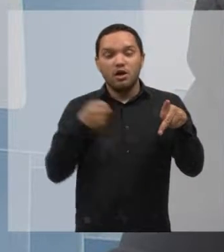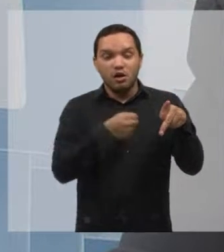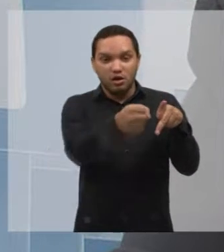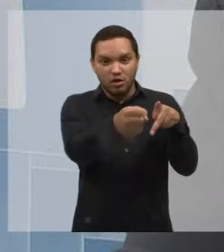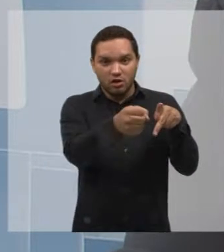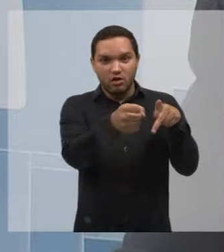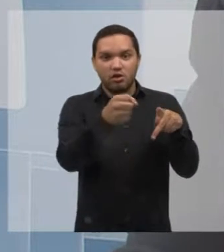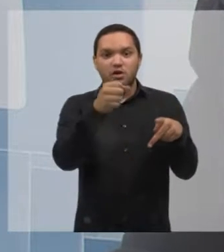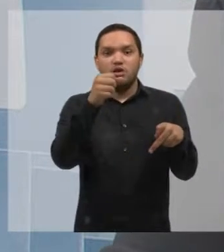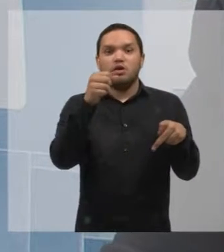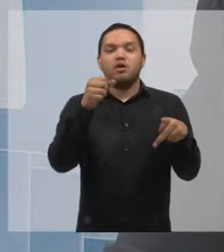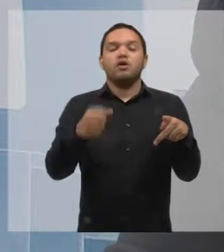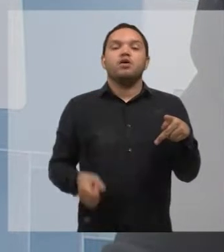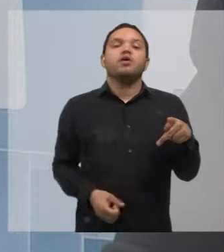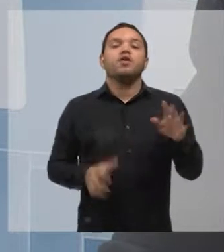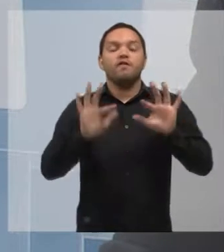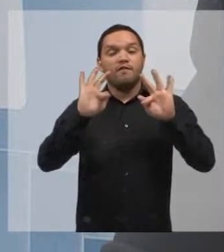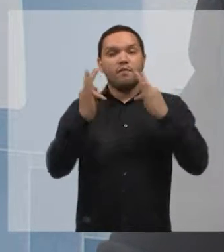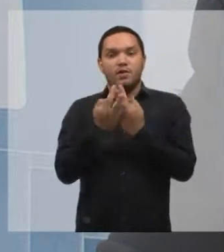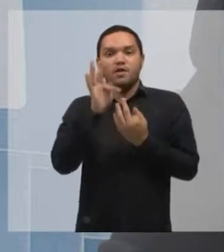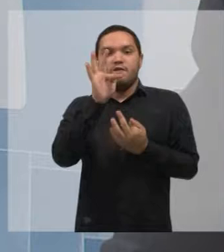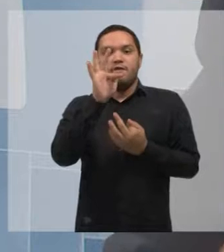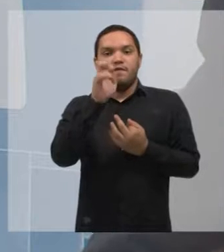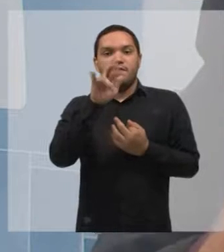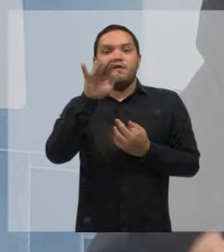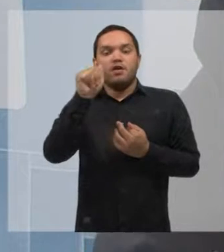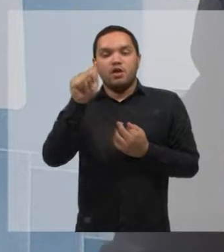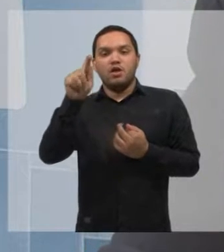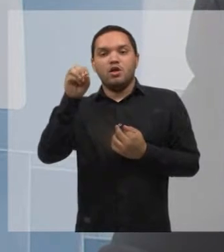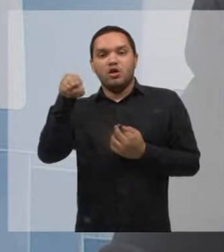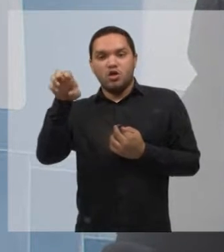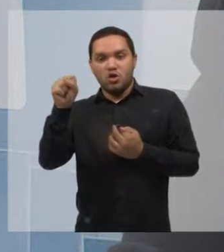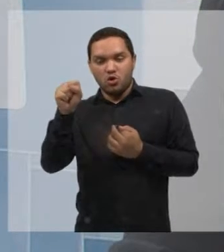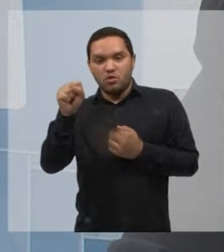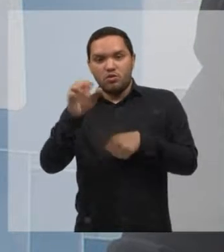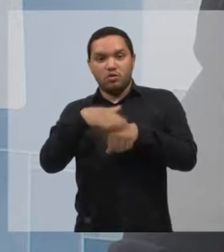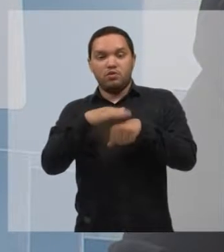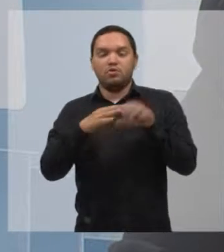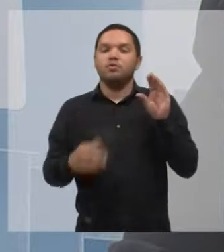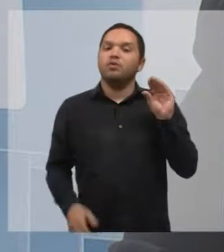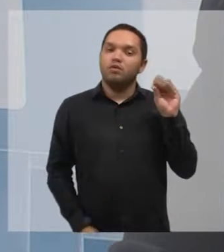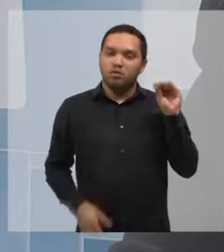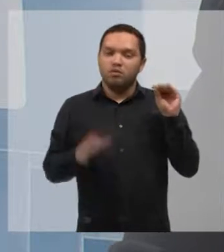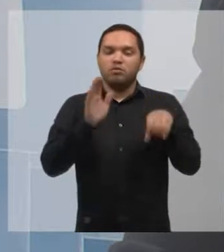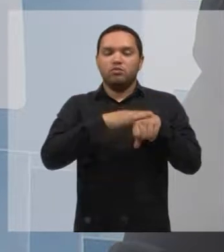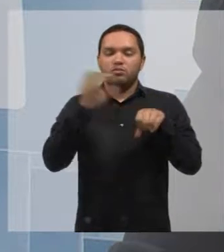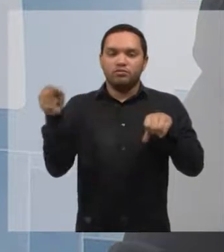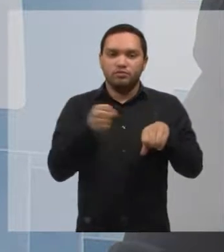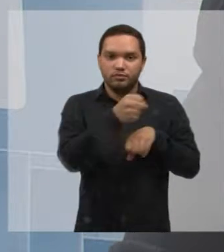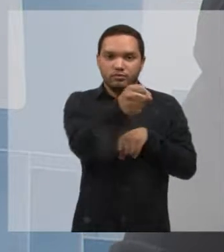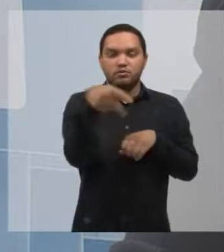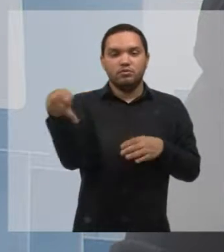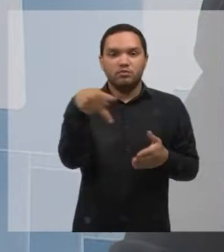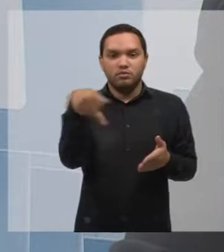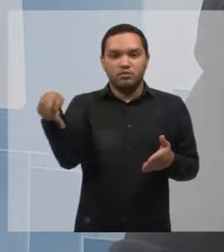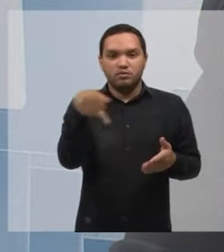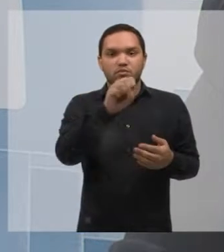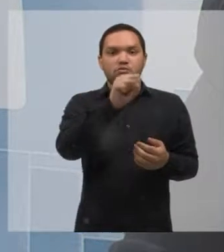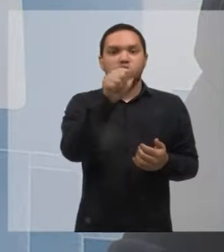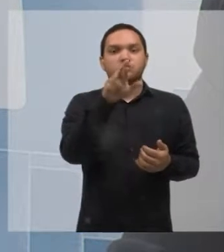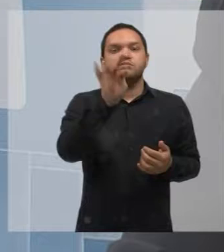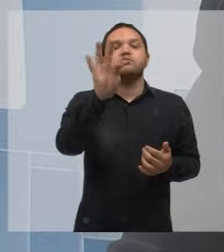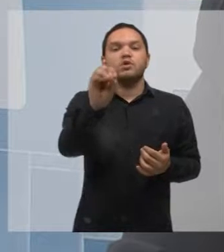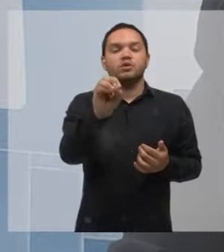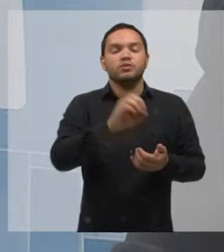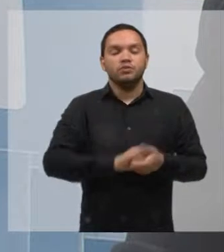dos FG, da família Ferreira Gomes, a indicação específica do Ciro Gomes. É o presidente José Sarto,